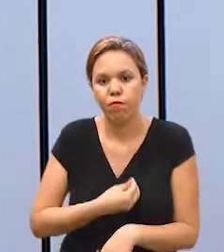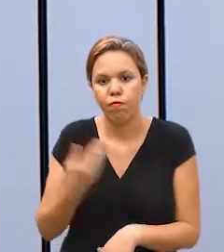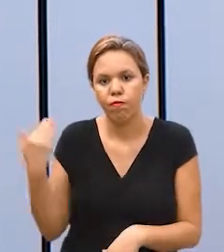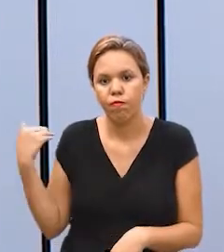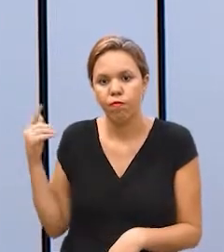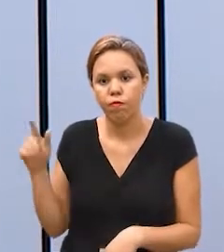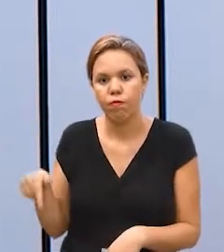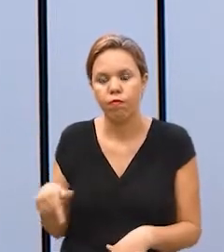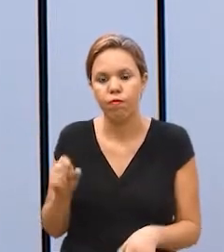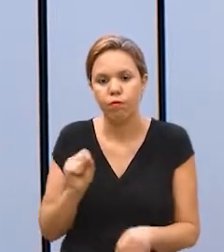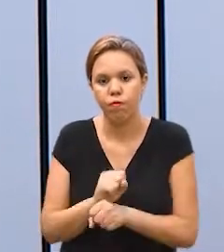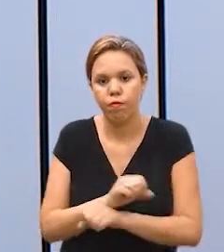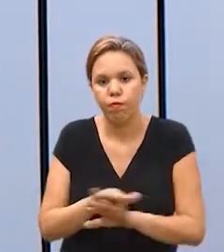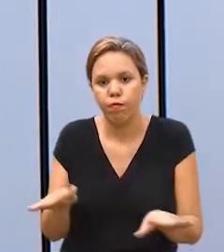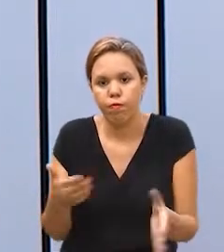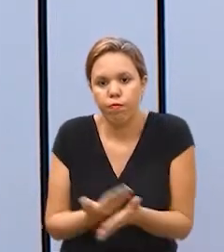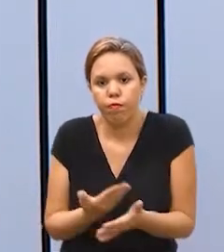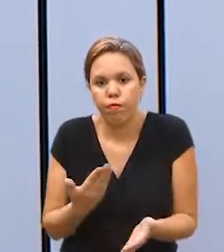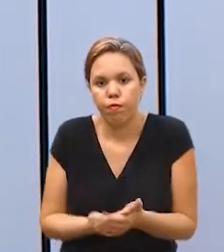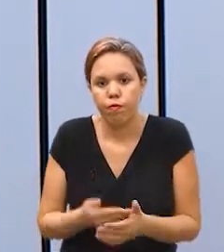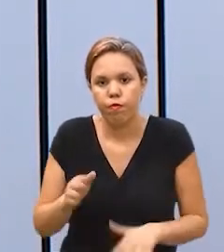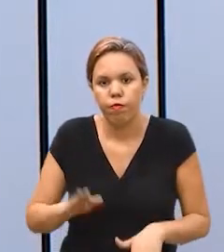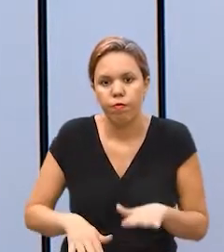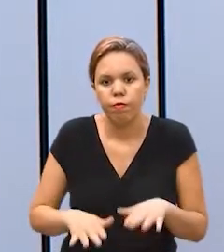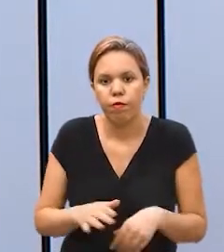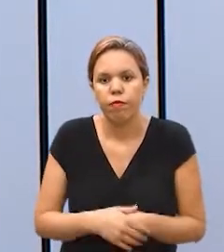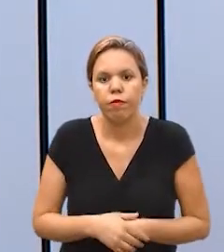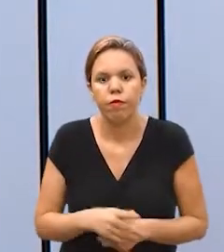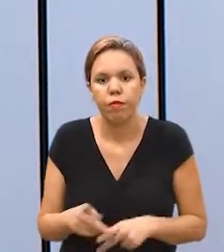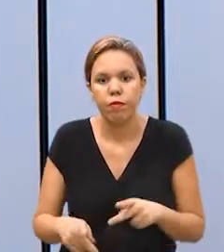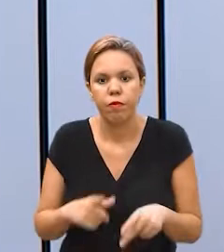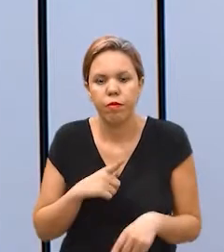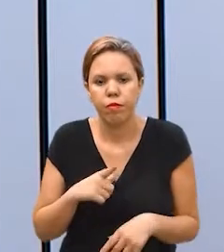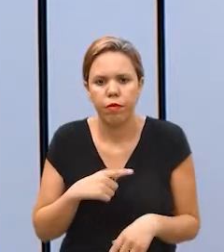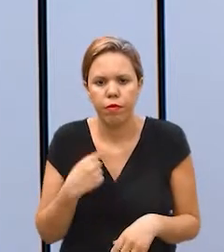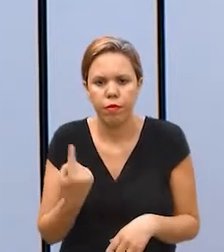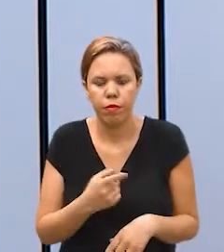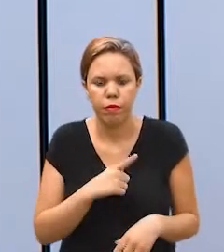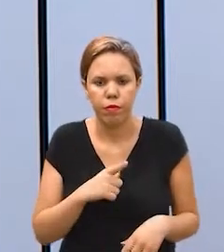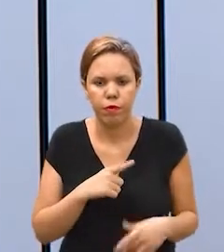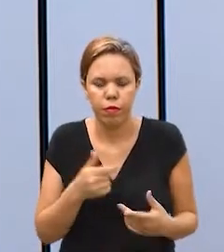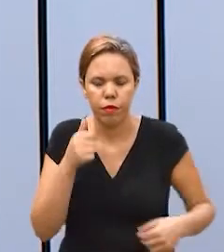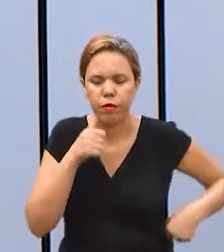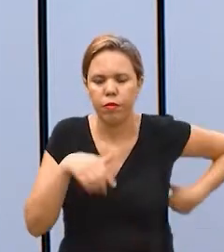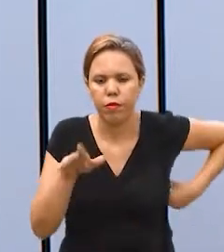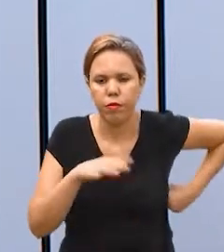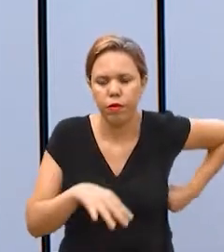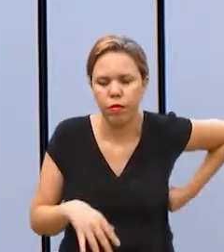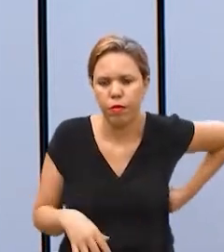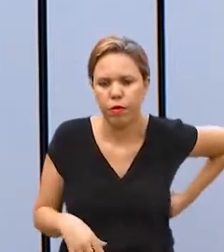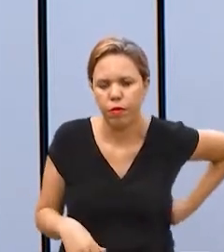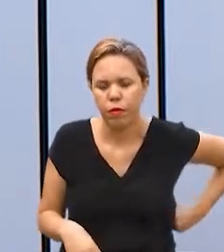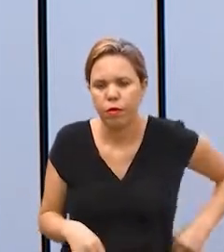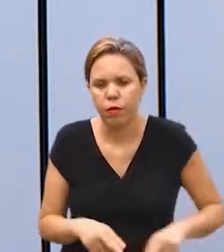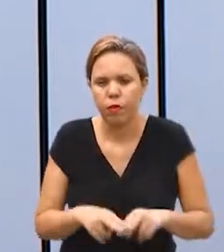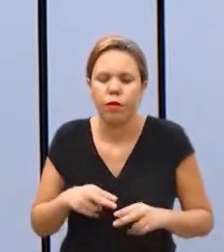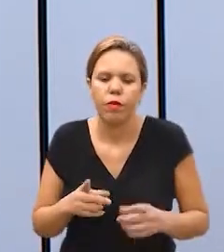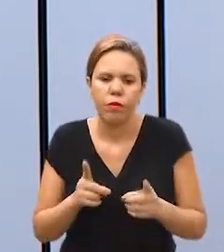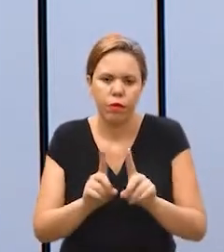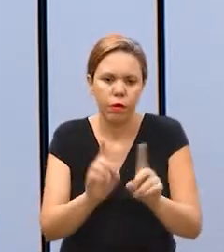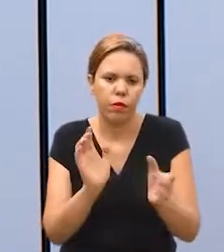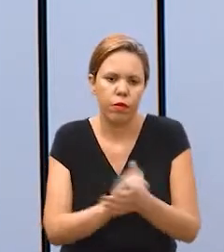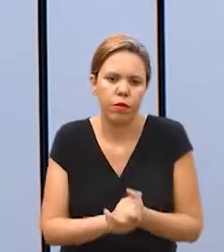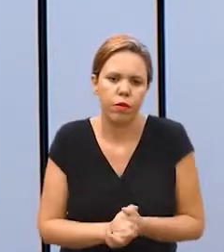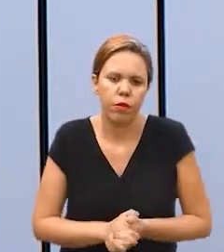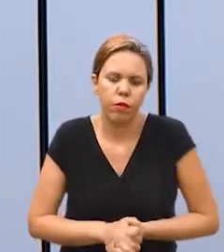dela para ela parar de estudar. Muitas vezes, a gente tem muito caso de mulheres que, por conta do casamento, às